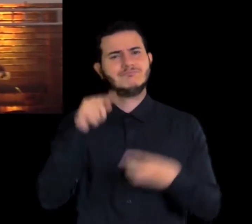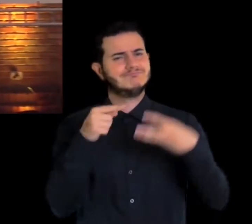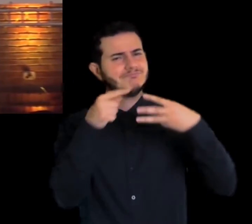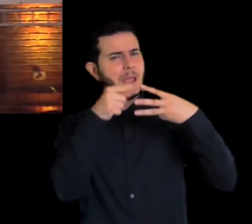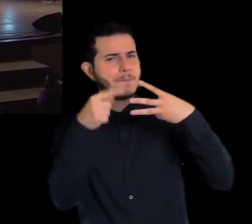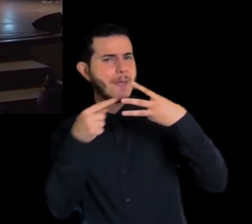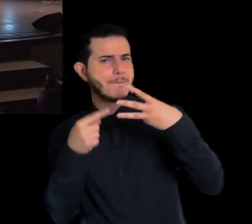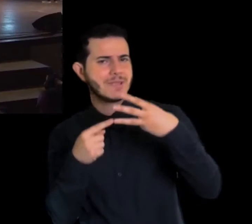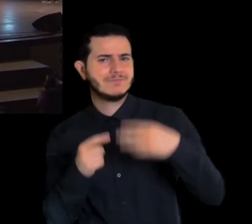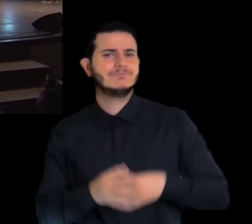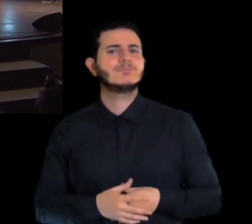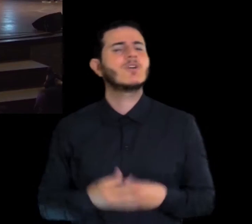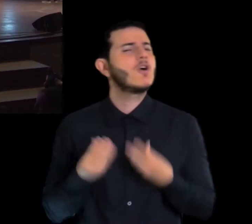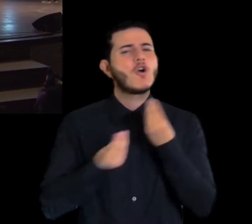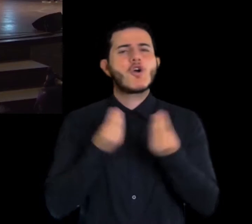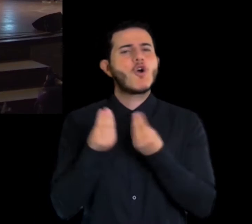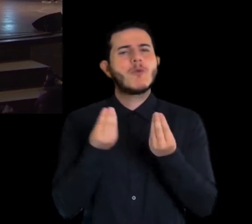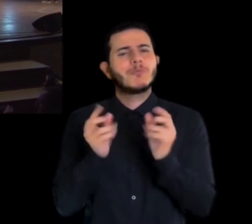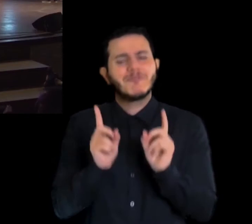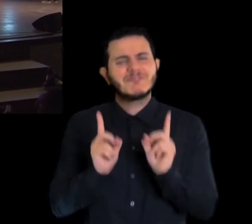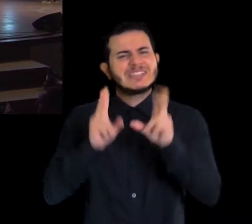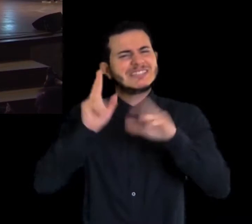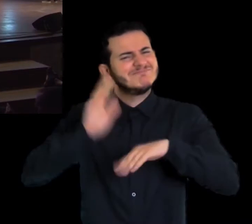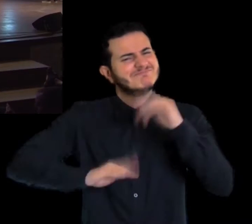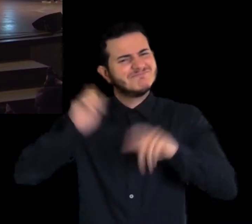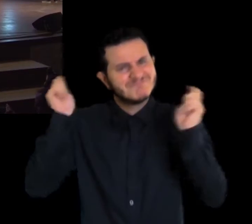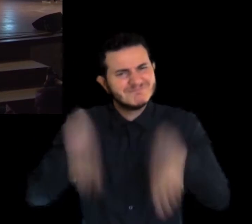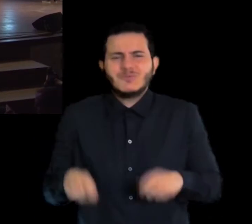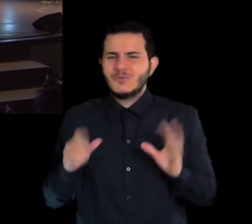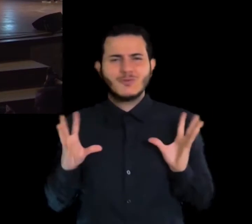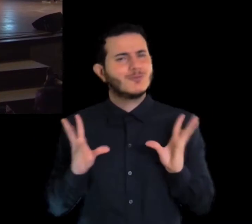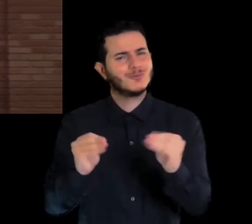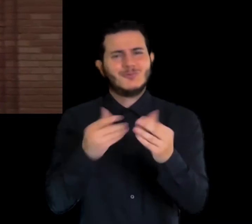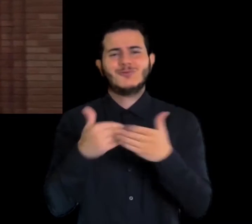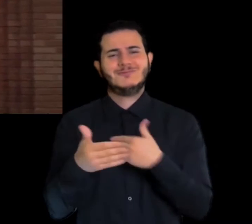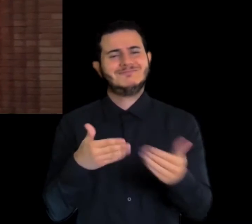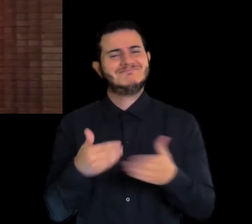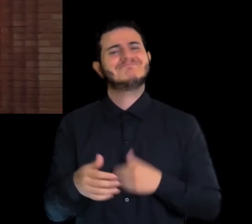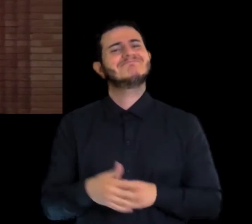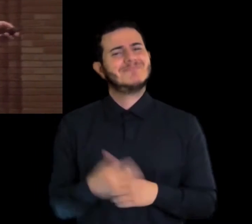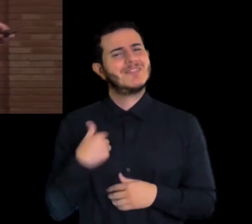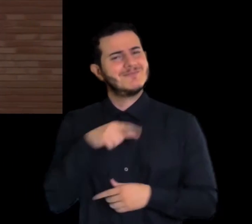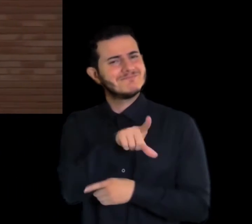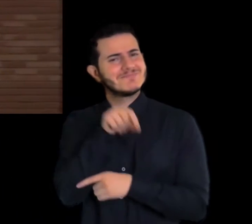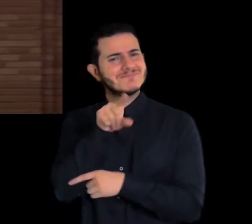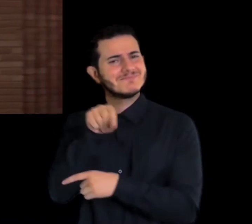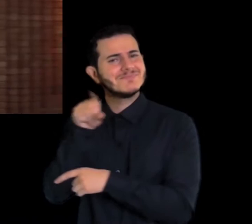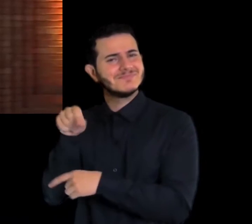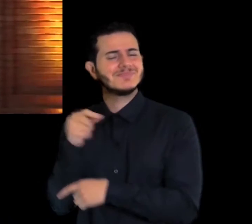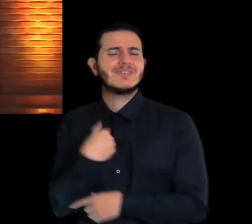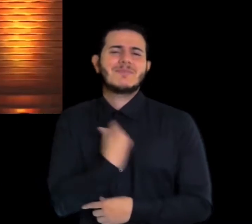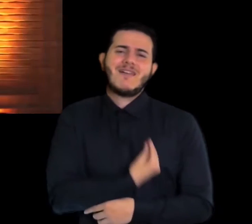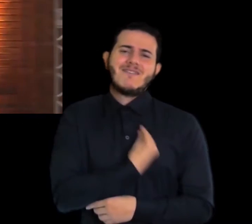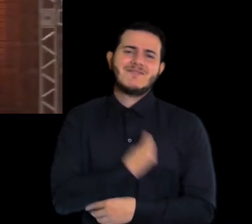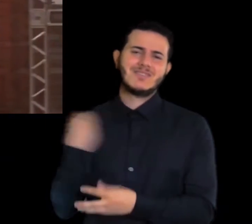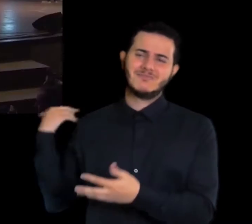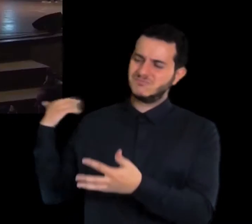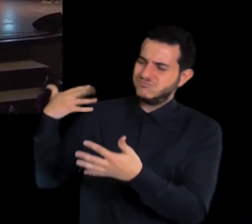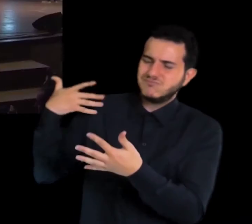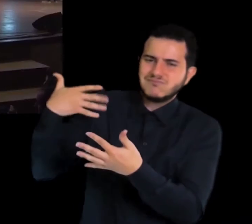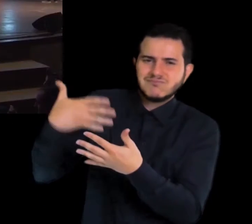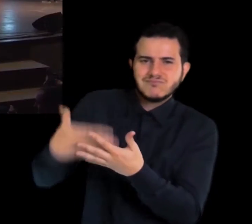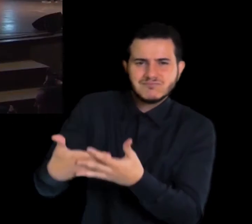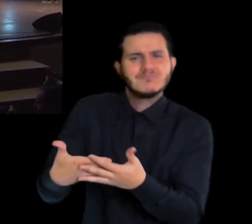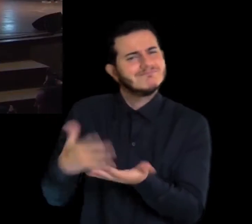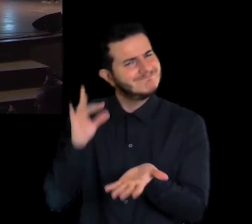sobre como vender até uma cidade. São 3 histórias que eu selecionei da minha vida,